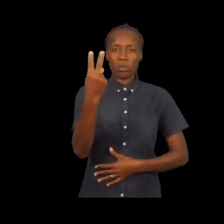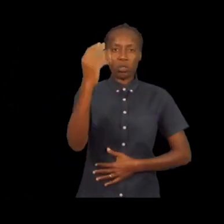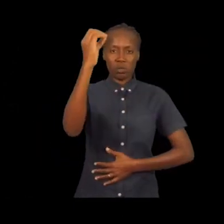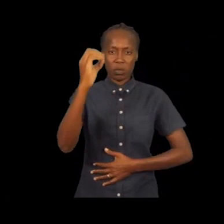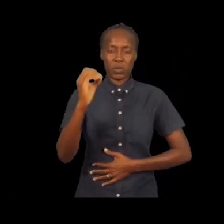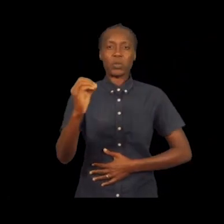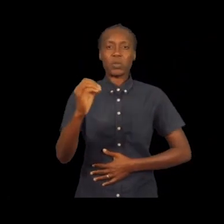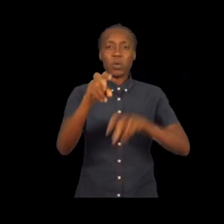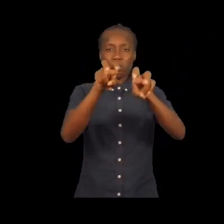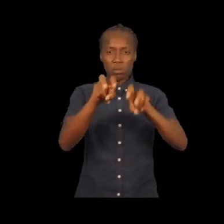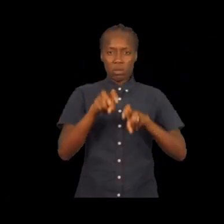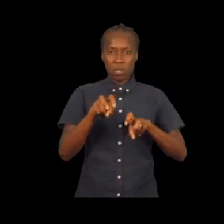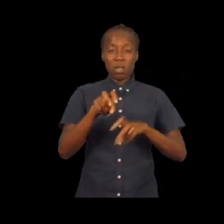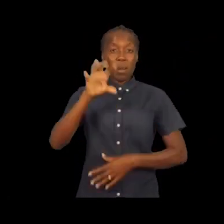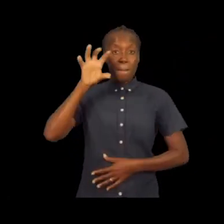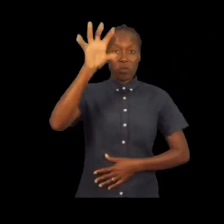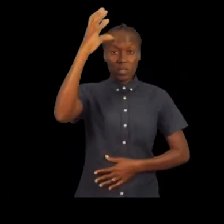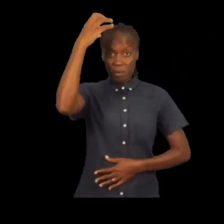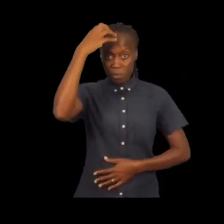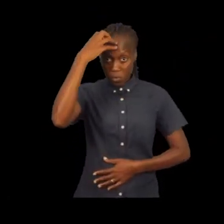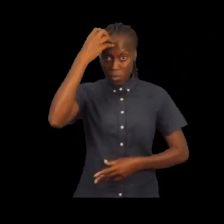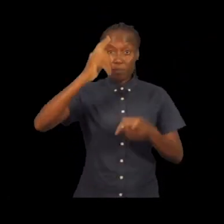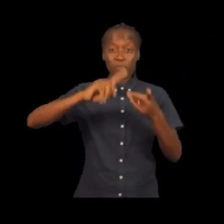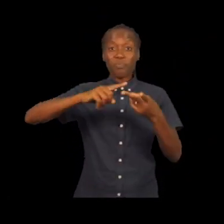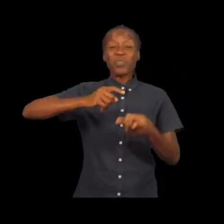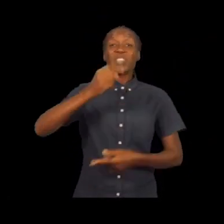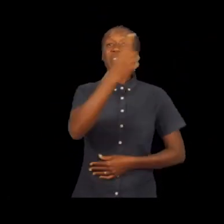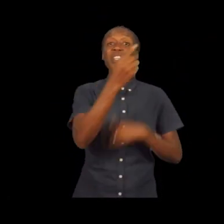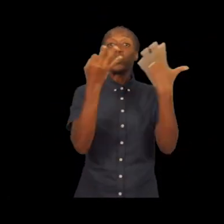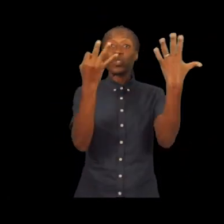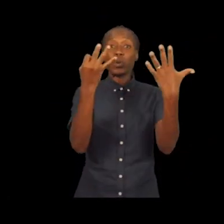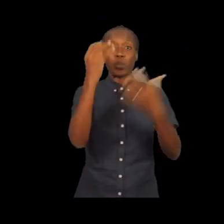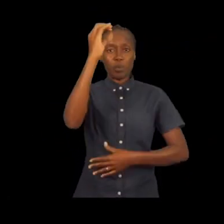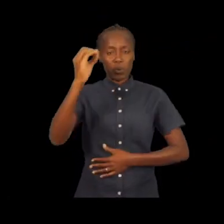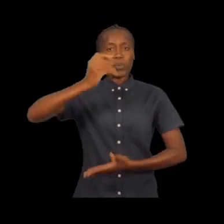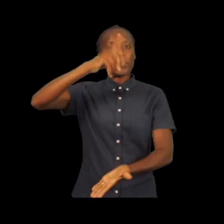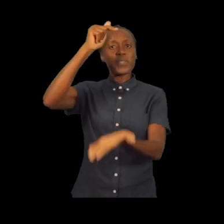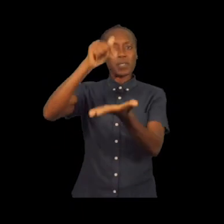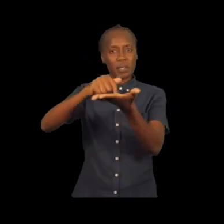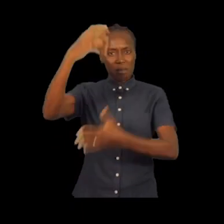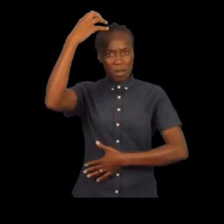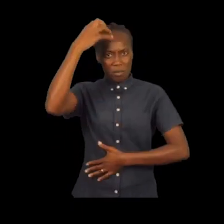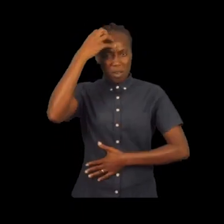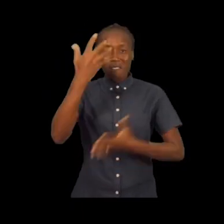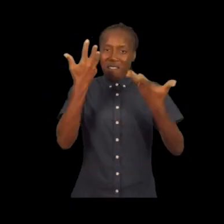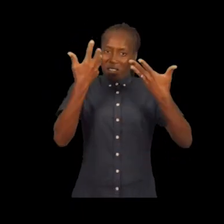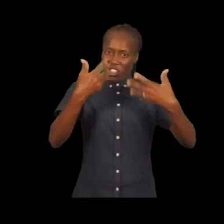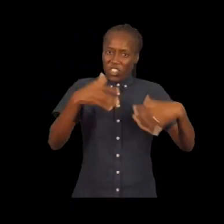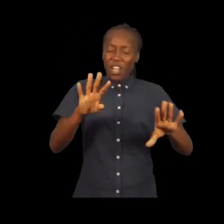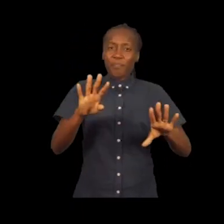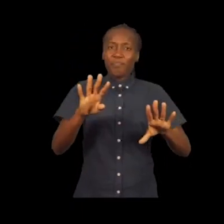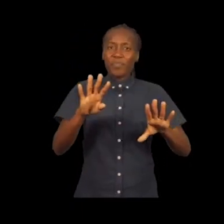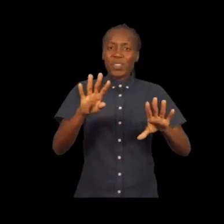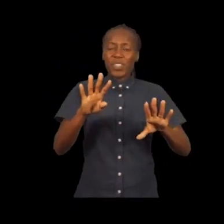82% dos alunos na Província de Maputo e 18% na cidade de Maputo já presenciaram